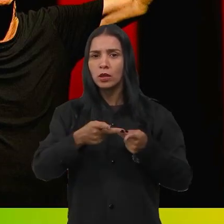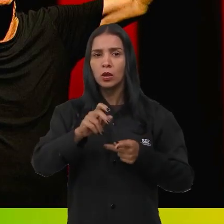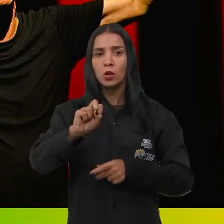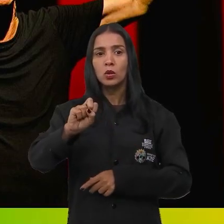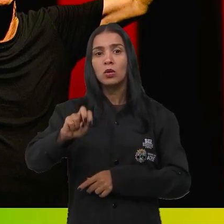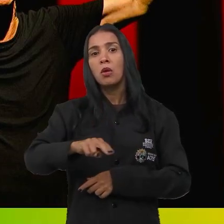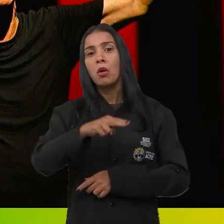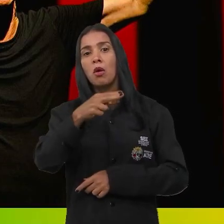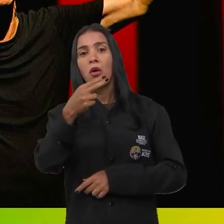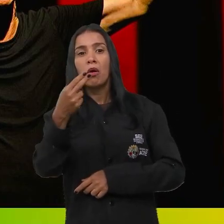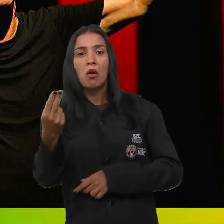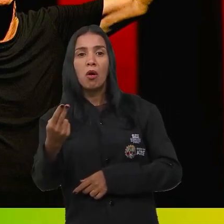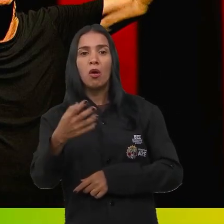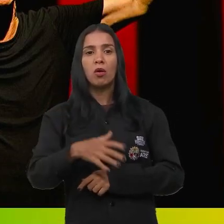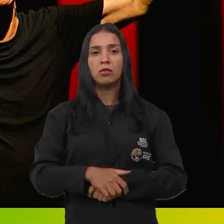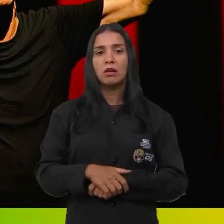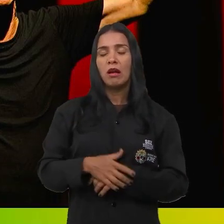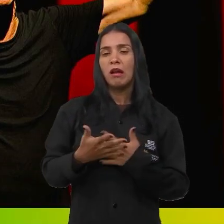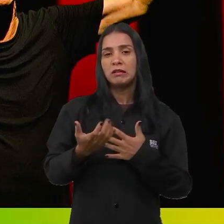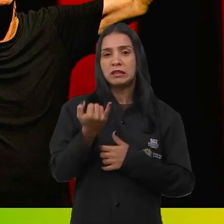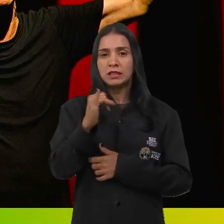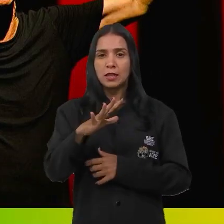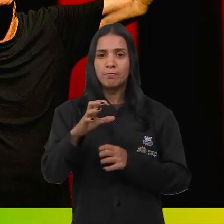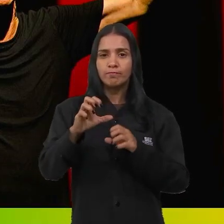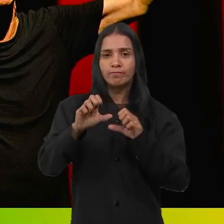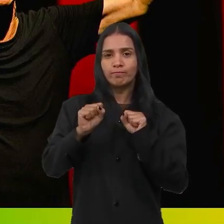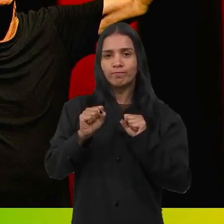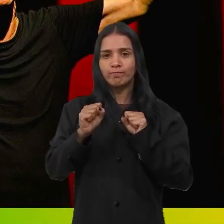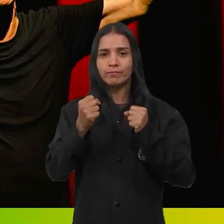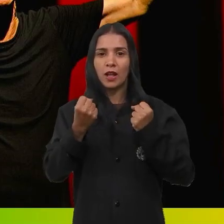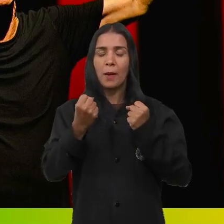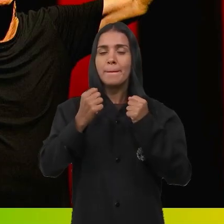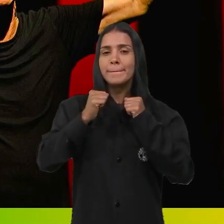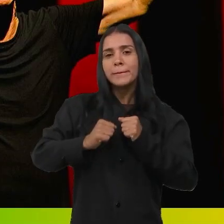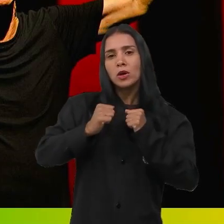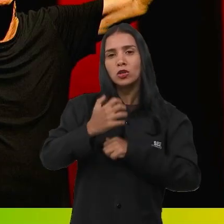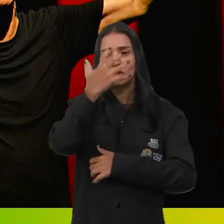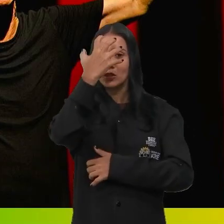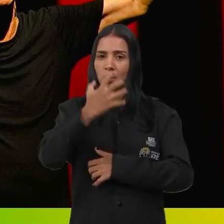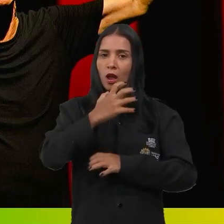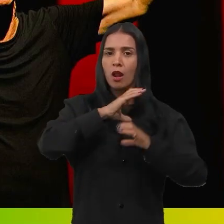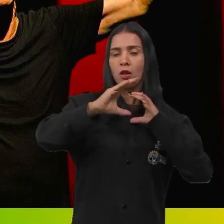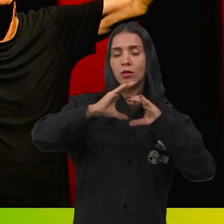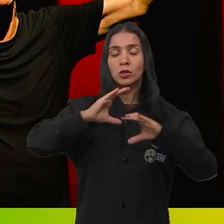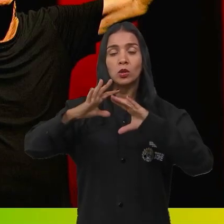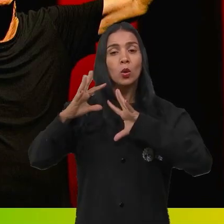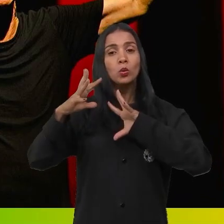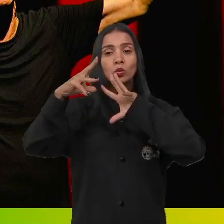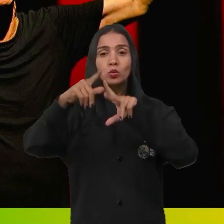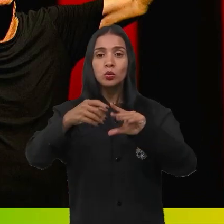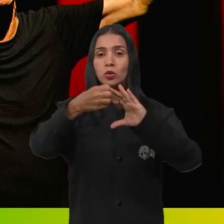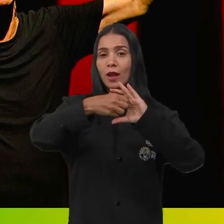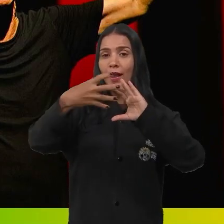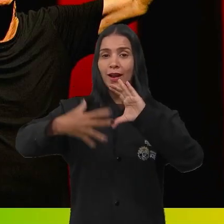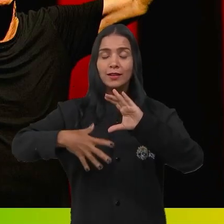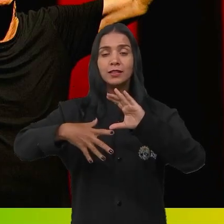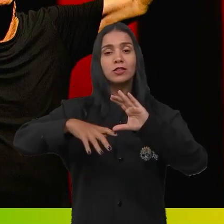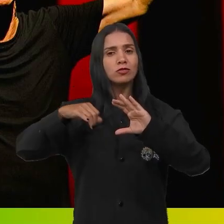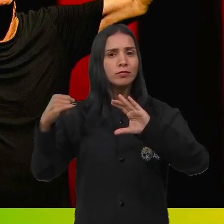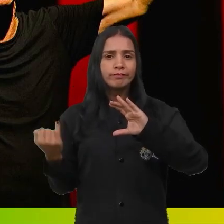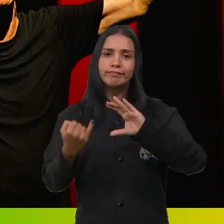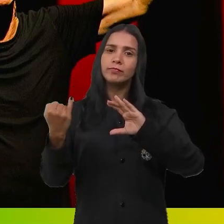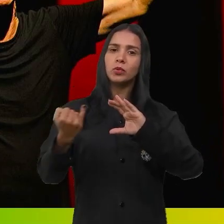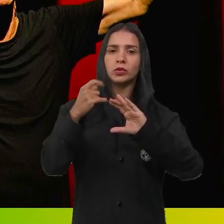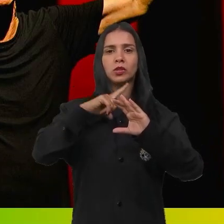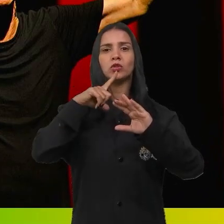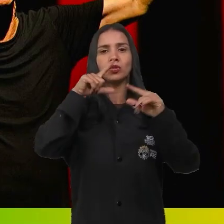cerrados expressam raiva, fúria, e tudo isso vai enriquecendo a cena. Então, você que está aí